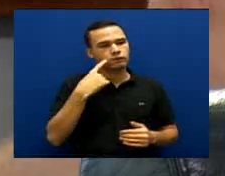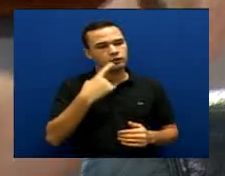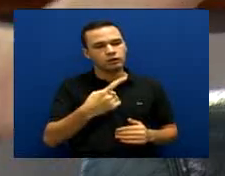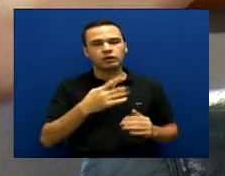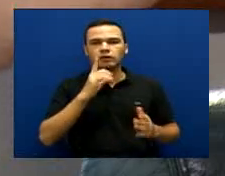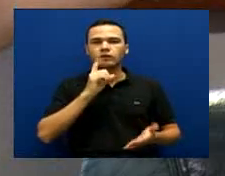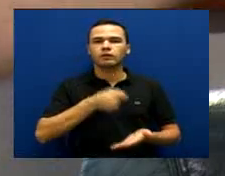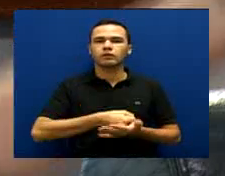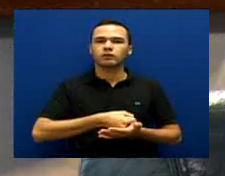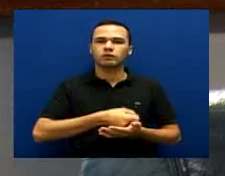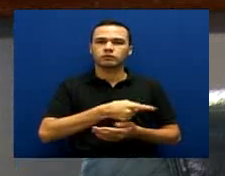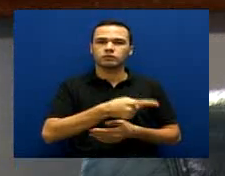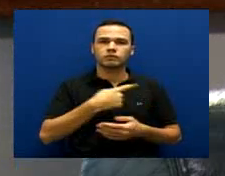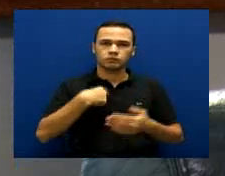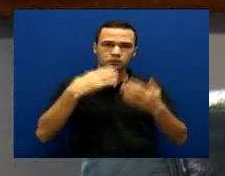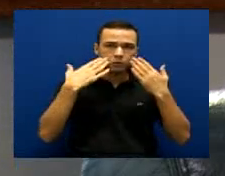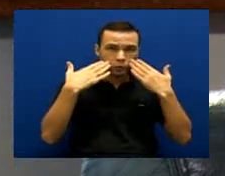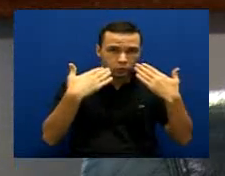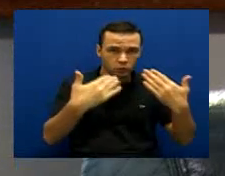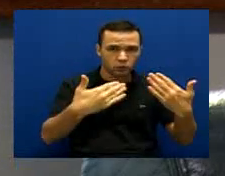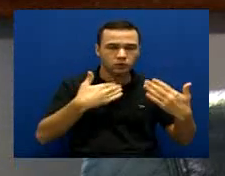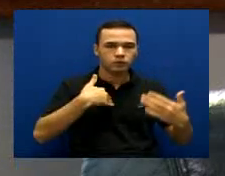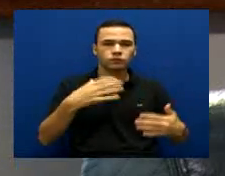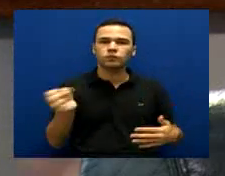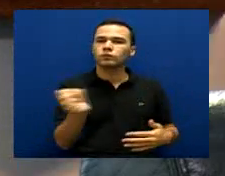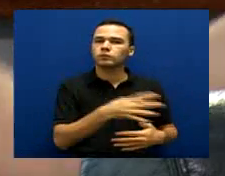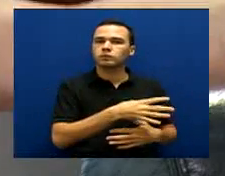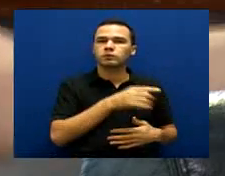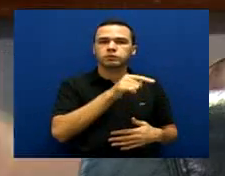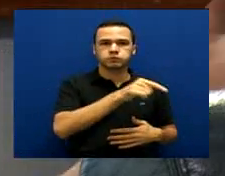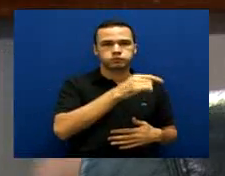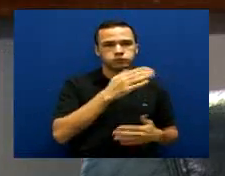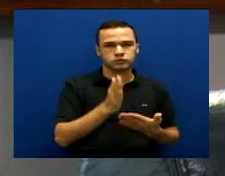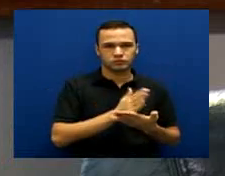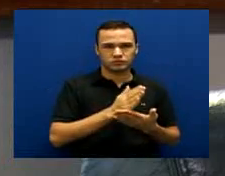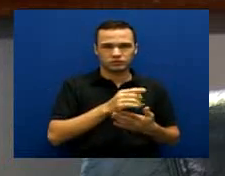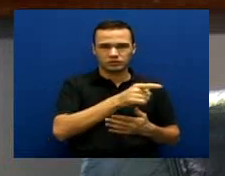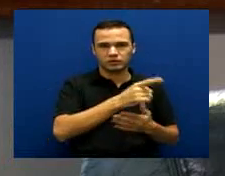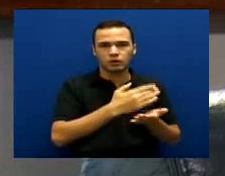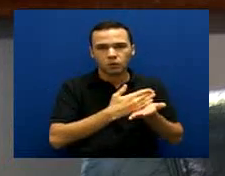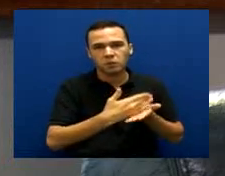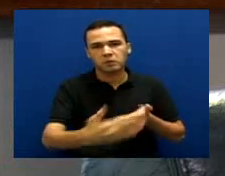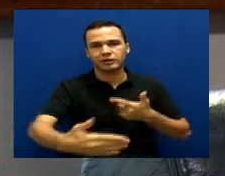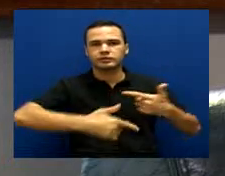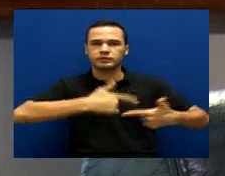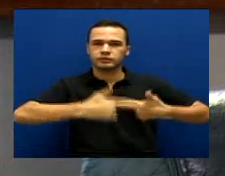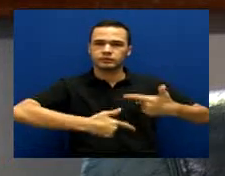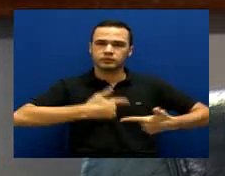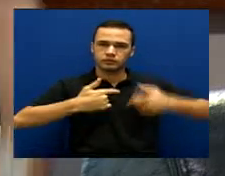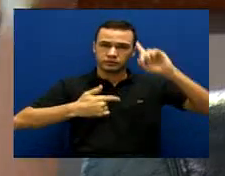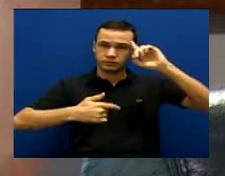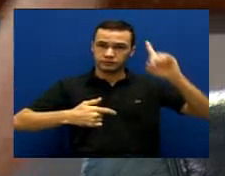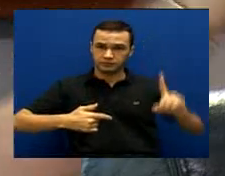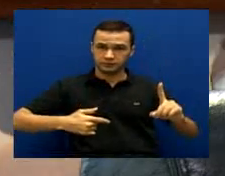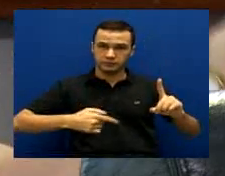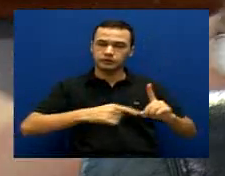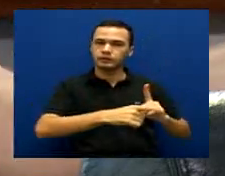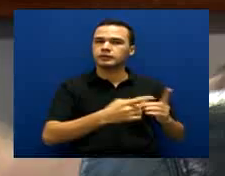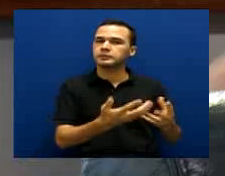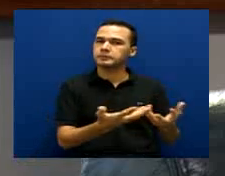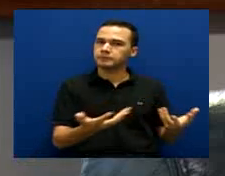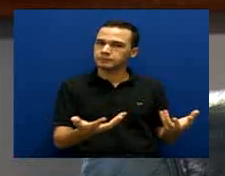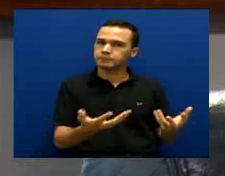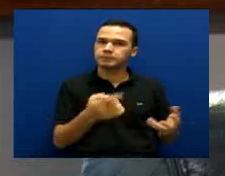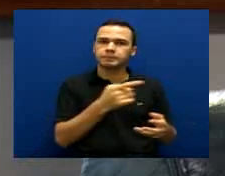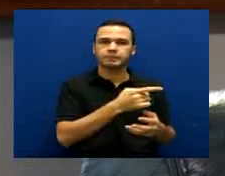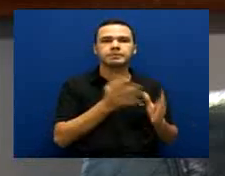apresentaram a nova composição dos homens bons que vão assumir a santa casa queria assumir a santa casa